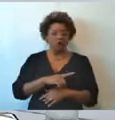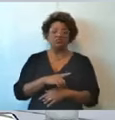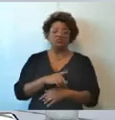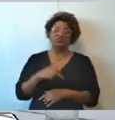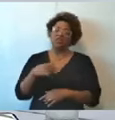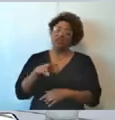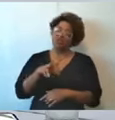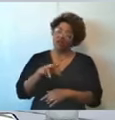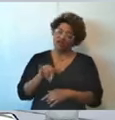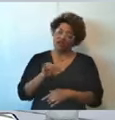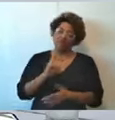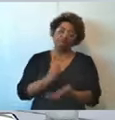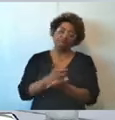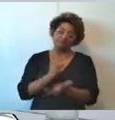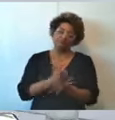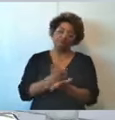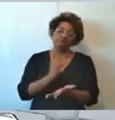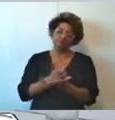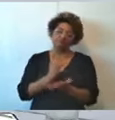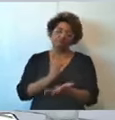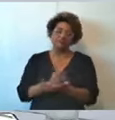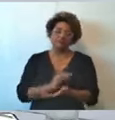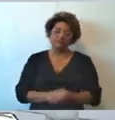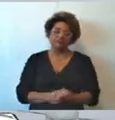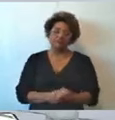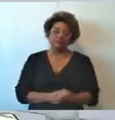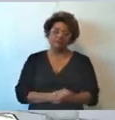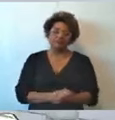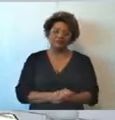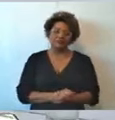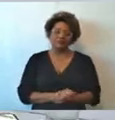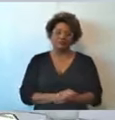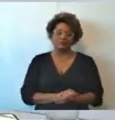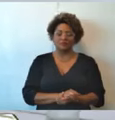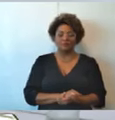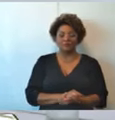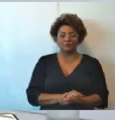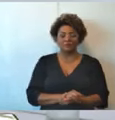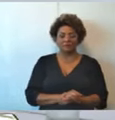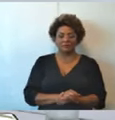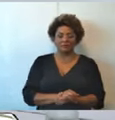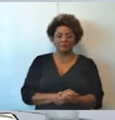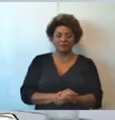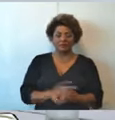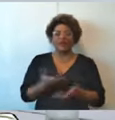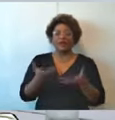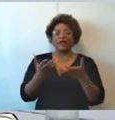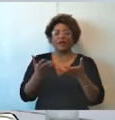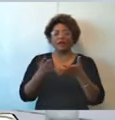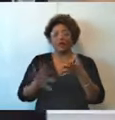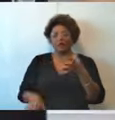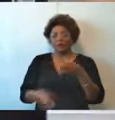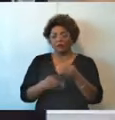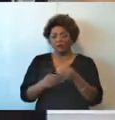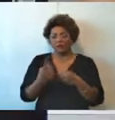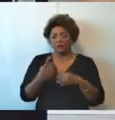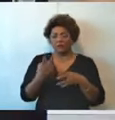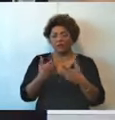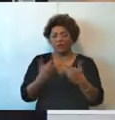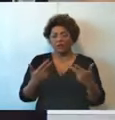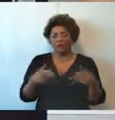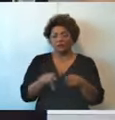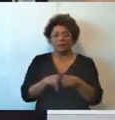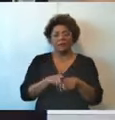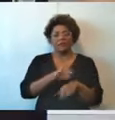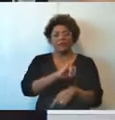Entende? É isso. Eu tinha mais alguma coisa para falar? Mas eu gostaria de complementar uma questão, Jéssica. Belo Horizonte foi